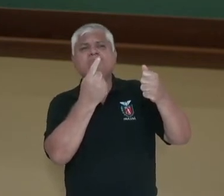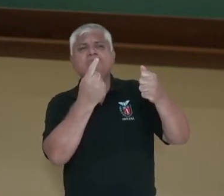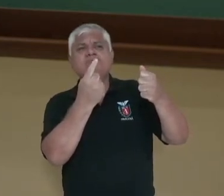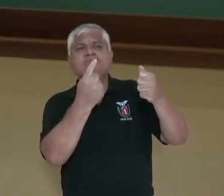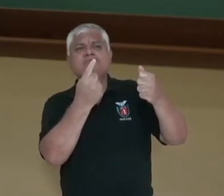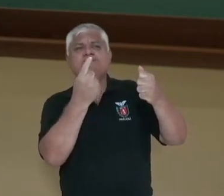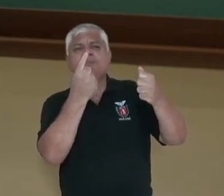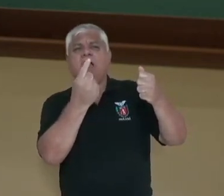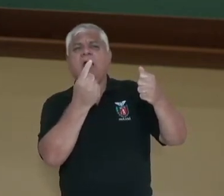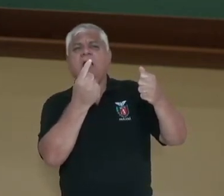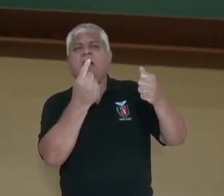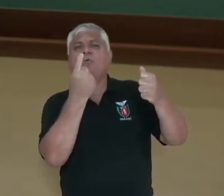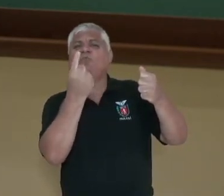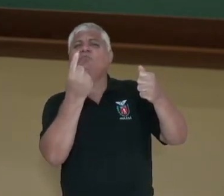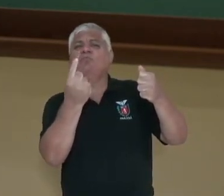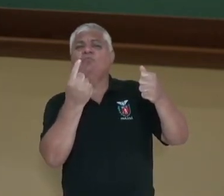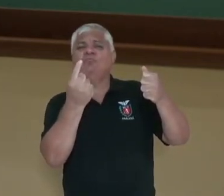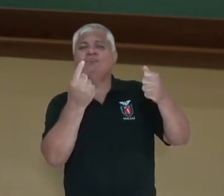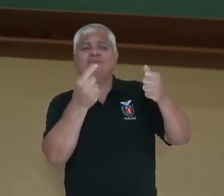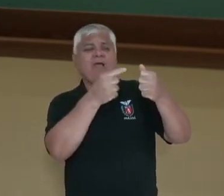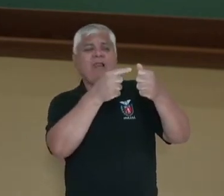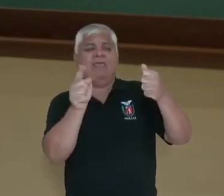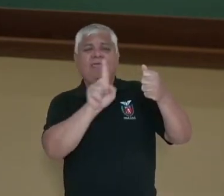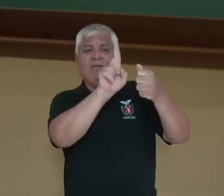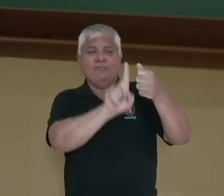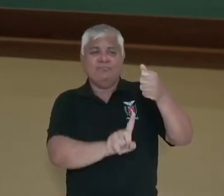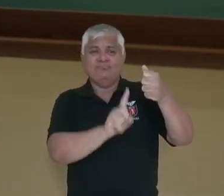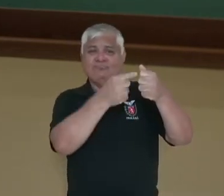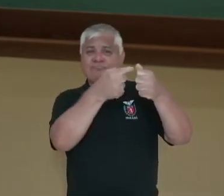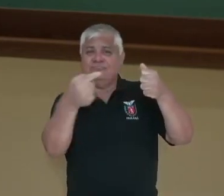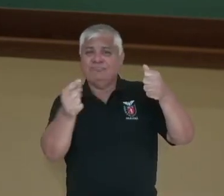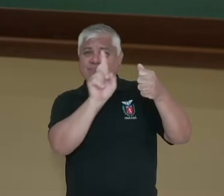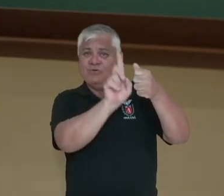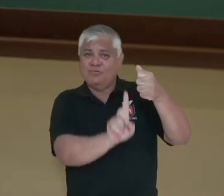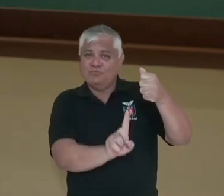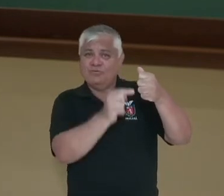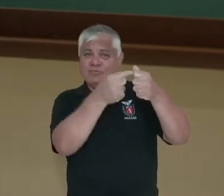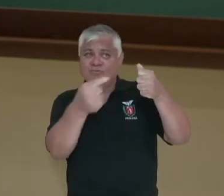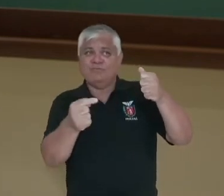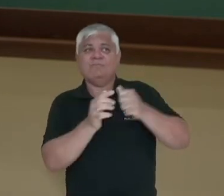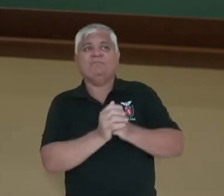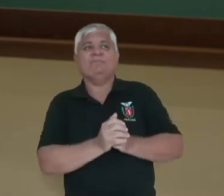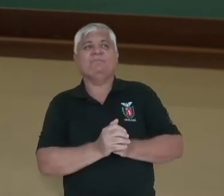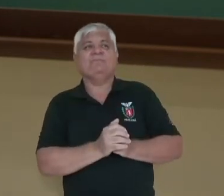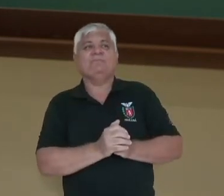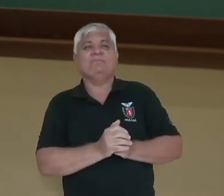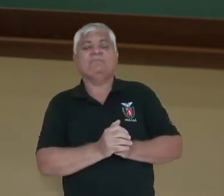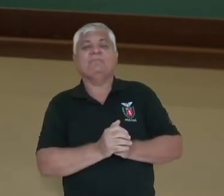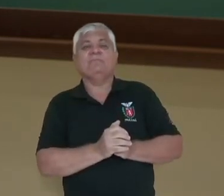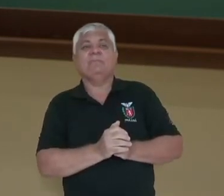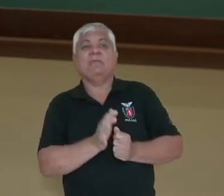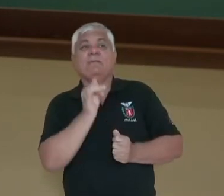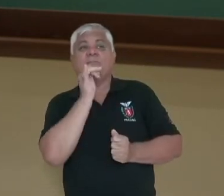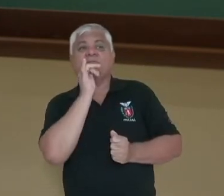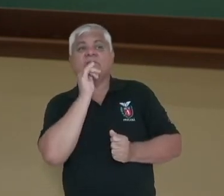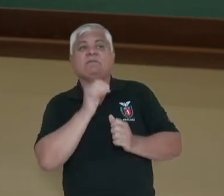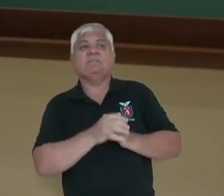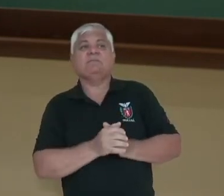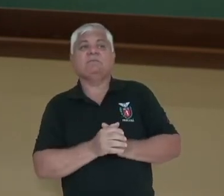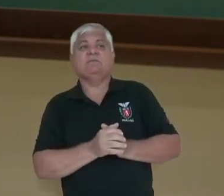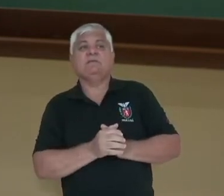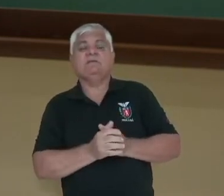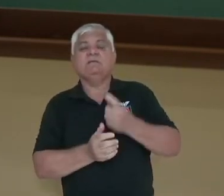Então, A, 1, 1. Quem é o elemento A, 1, 1? É o número 3. Outro, pessoal. O